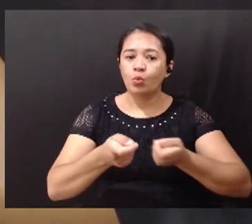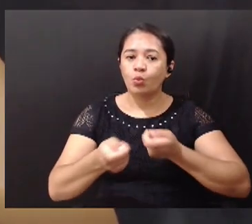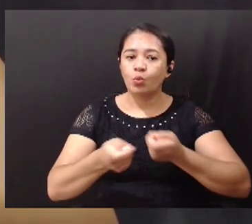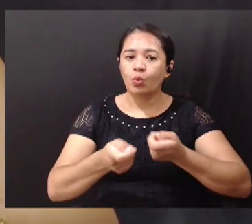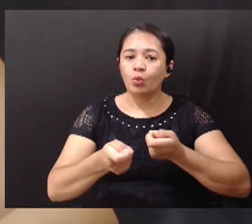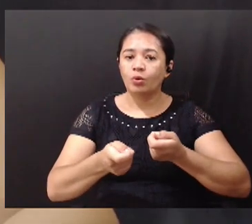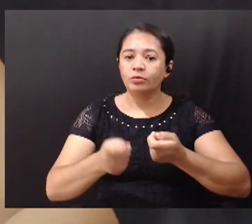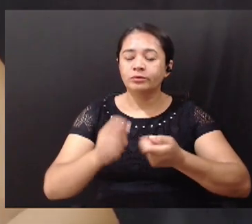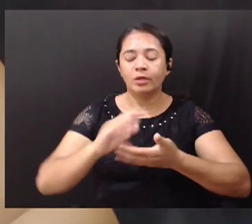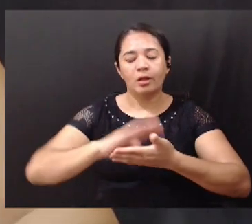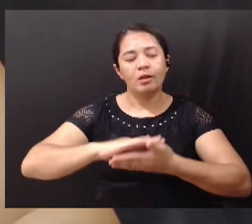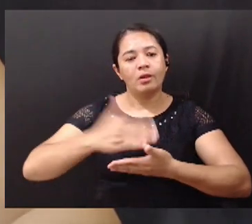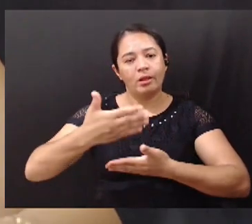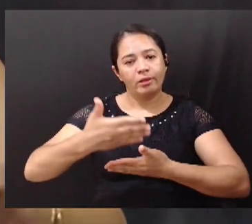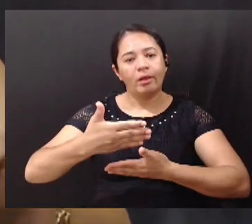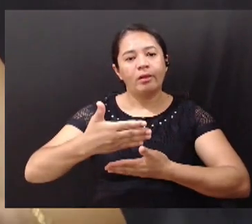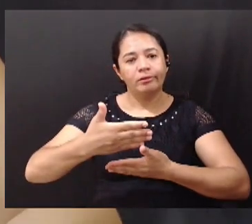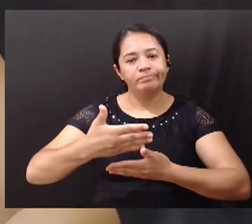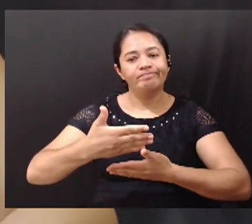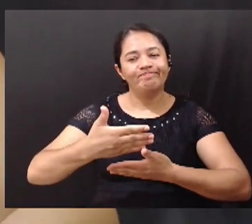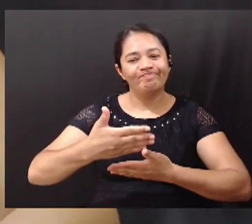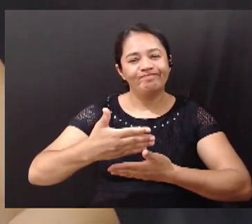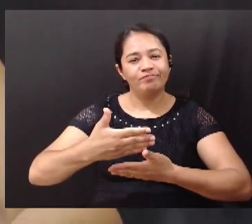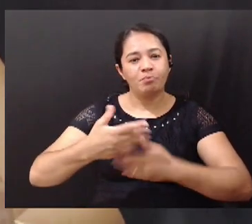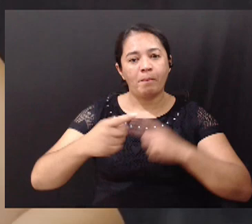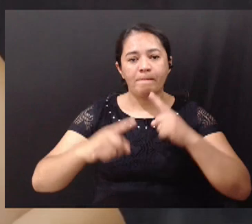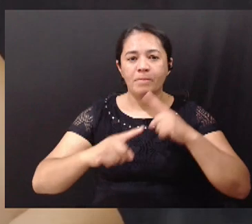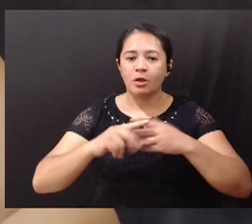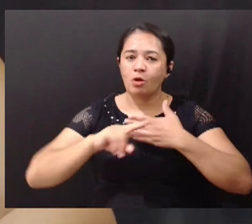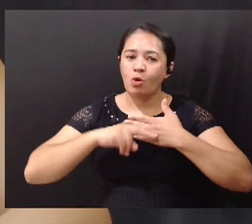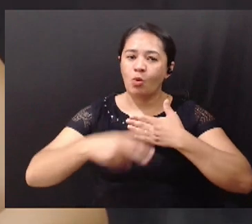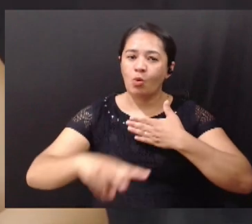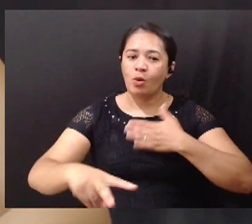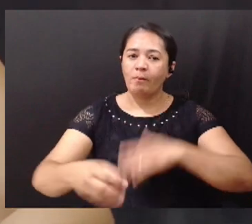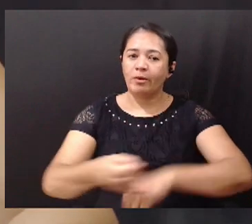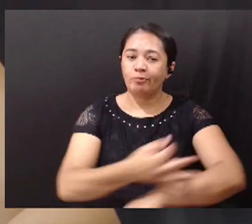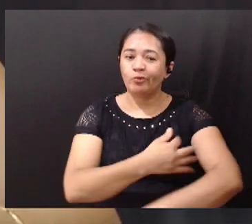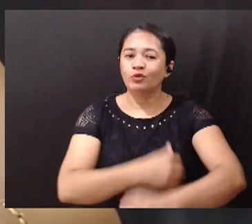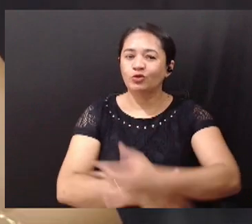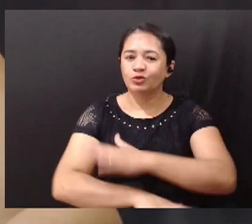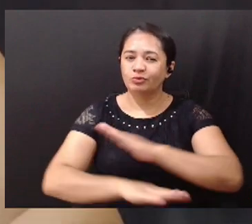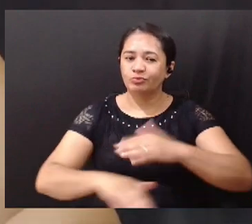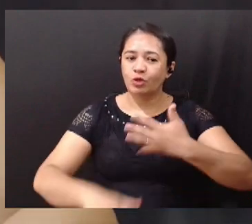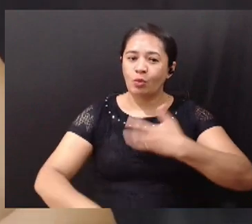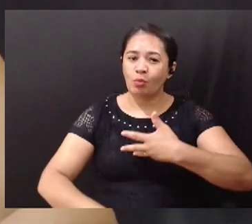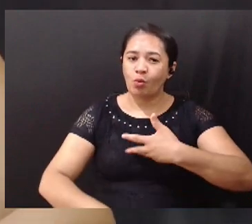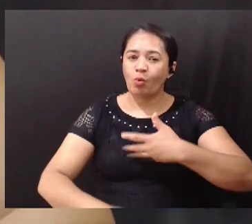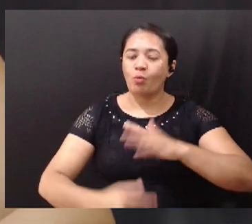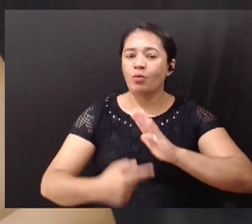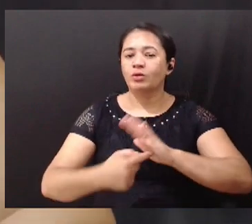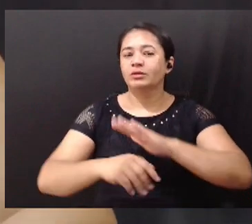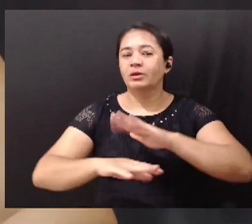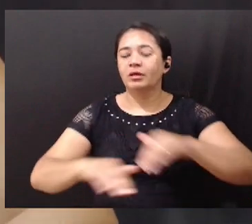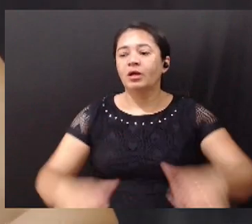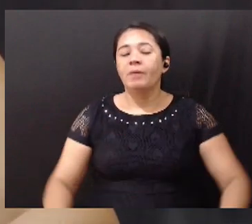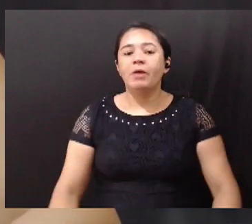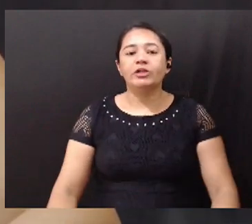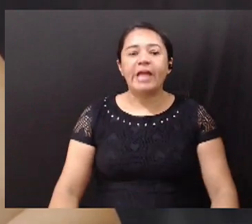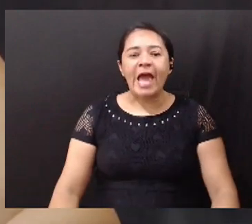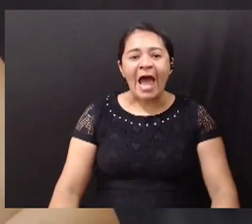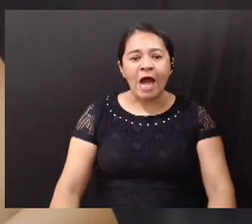A tela, ela traz impacto para o emocional dessa criança, para o comportamento da criança, para as habilidades